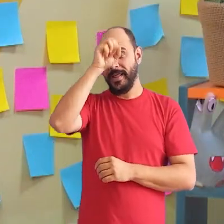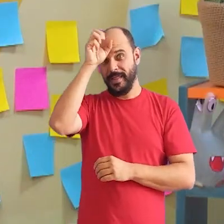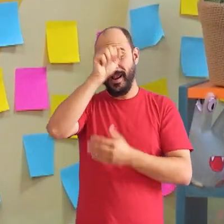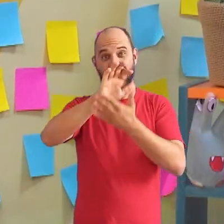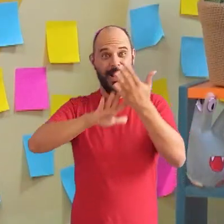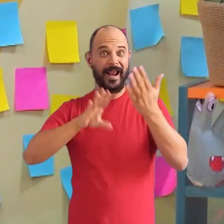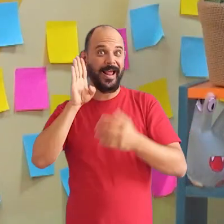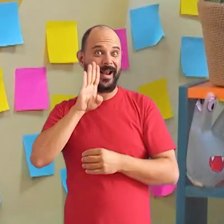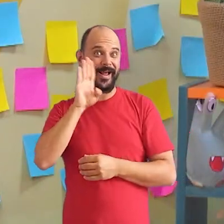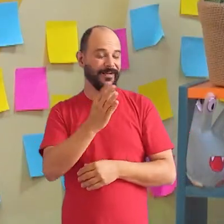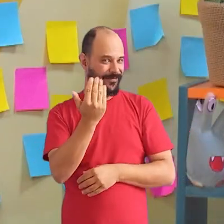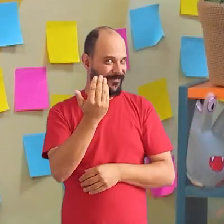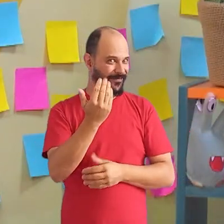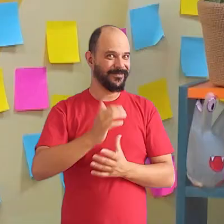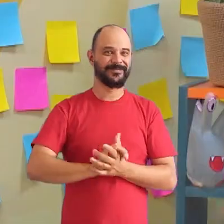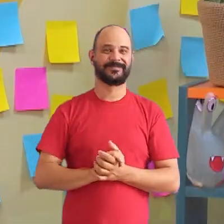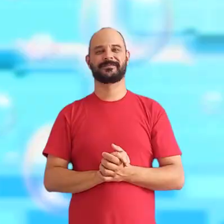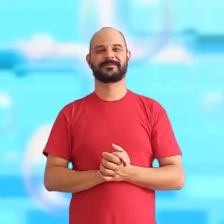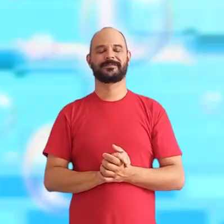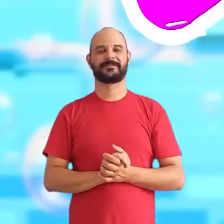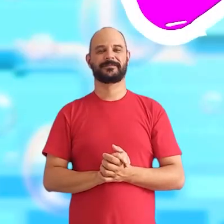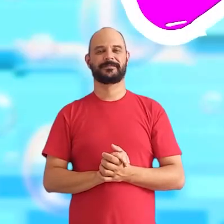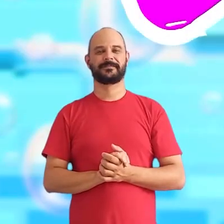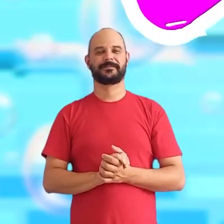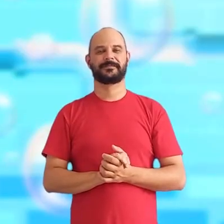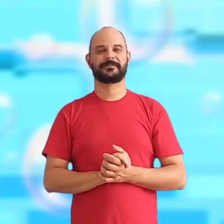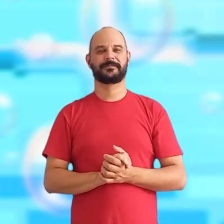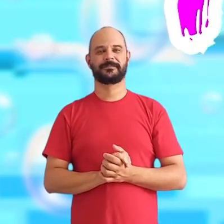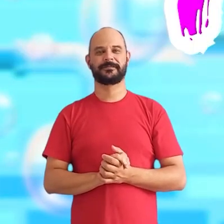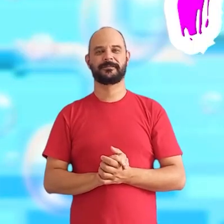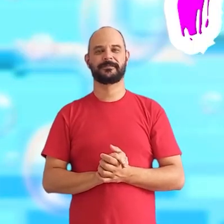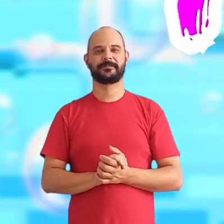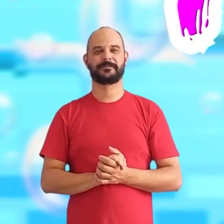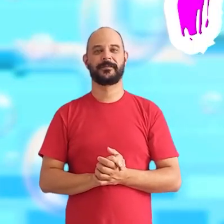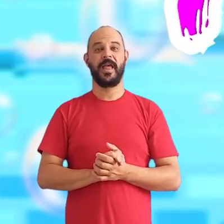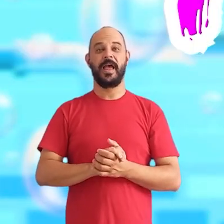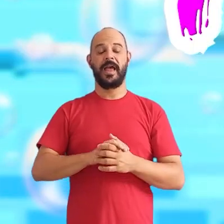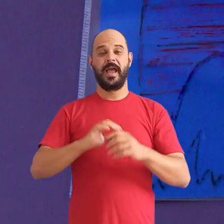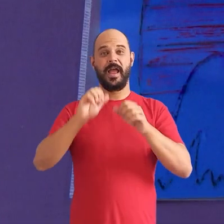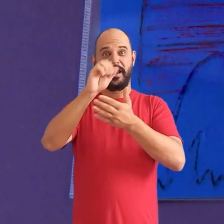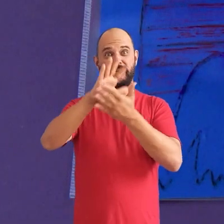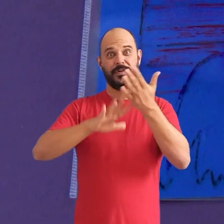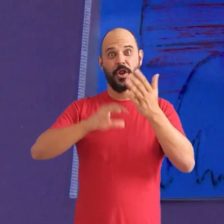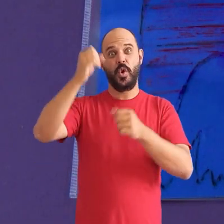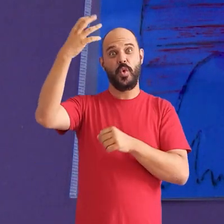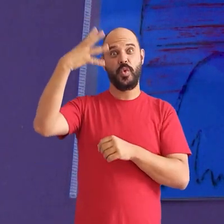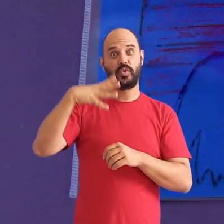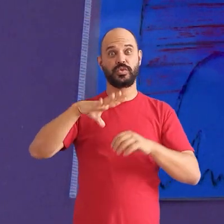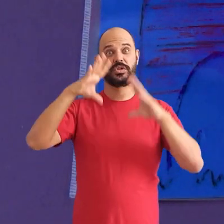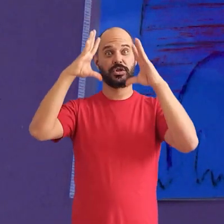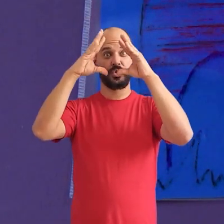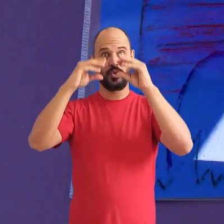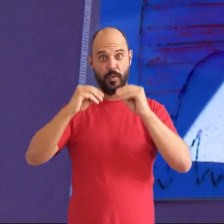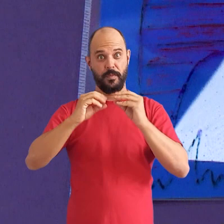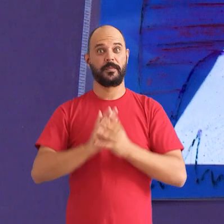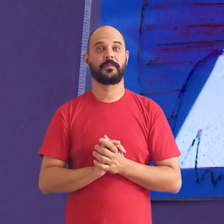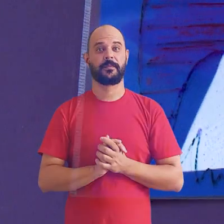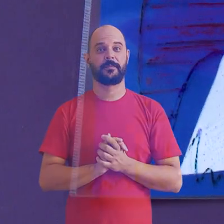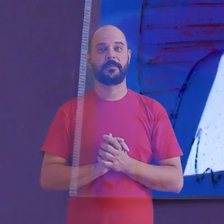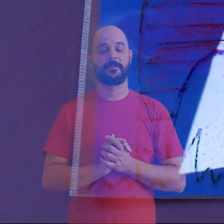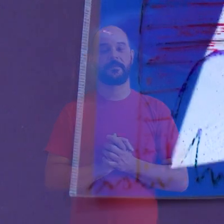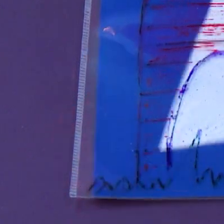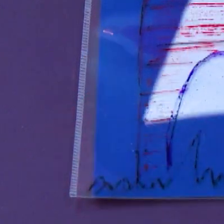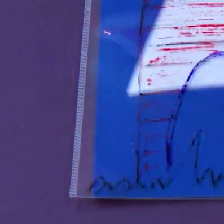uma atividade bem legal? Vem com a gente! A gente faz assim! Atividade Luz e Sombra!